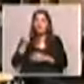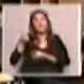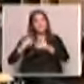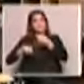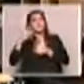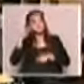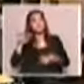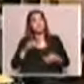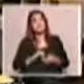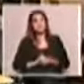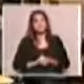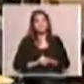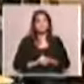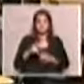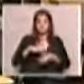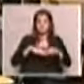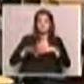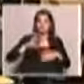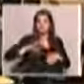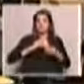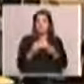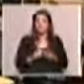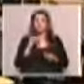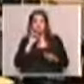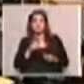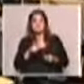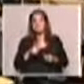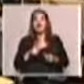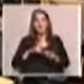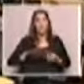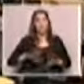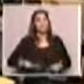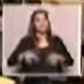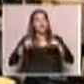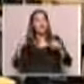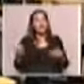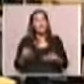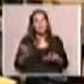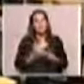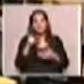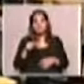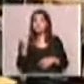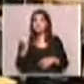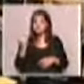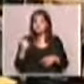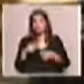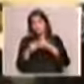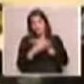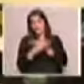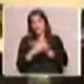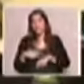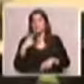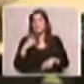exportações. Como queijeira, Joana chegou longe. E mesmo que, segundo o Instituto de Emprego e Formação